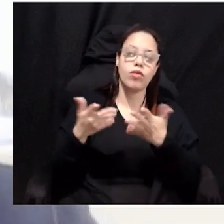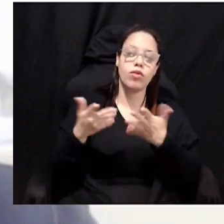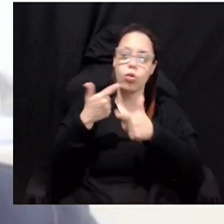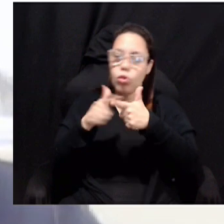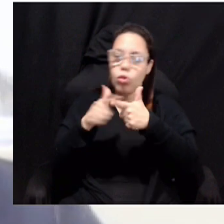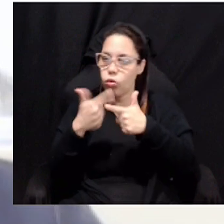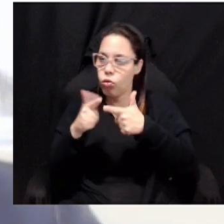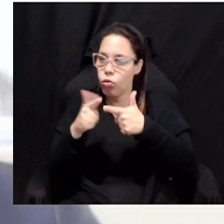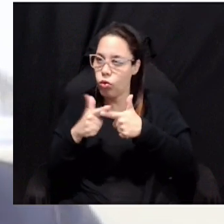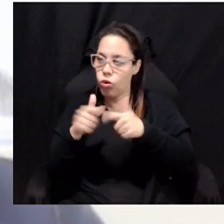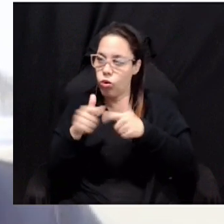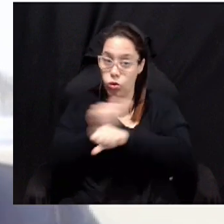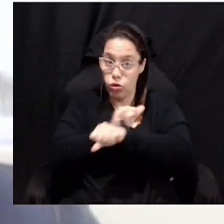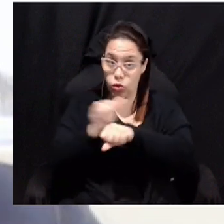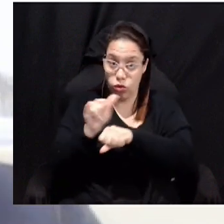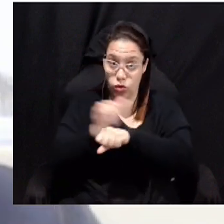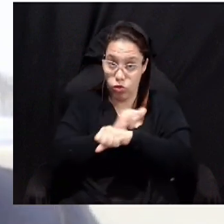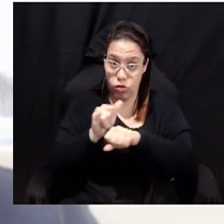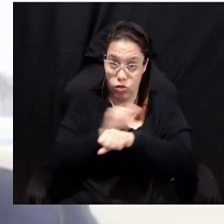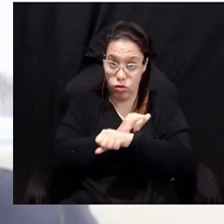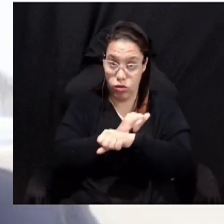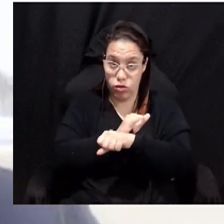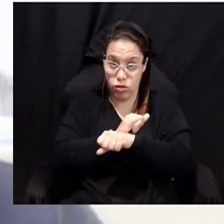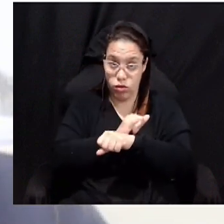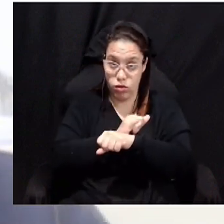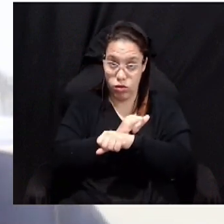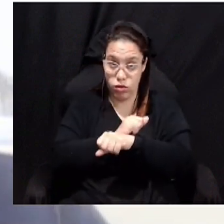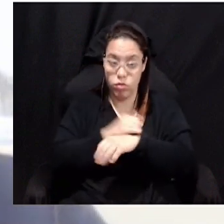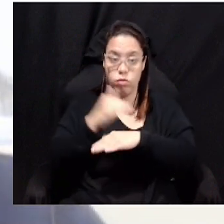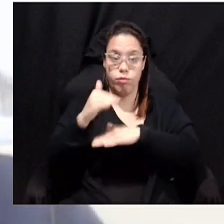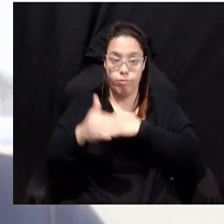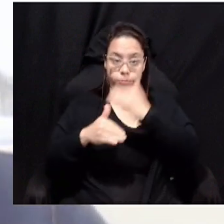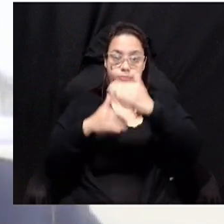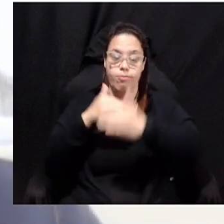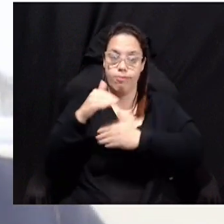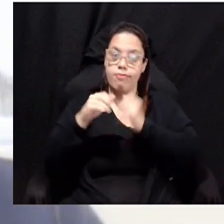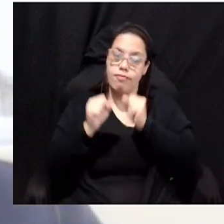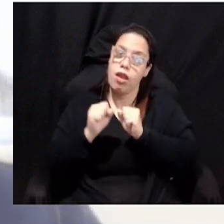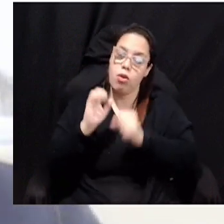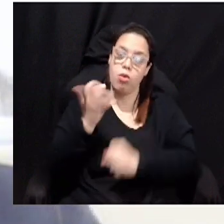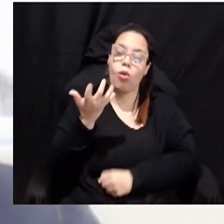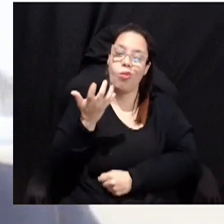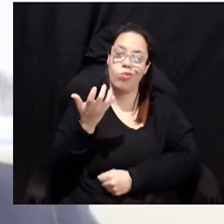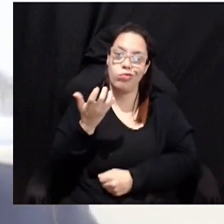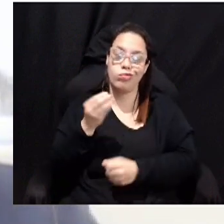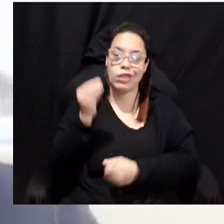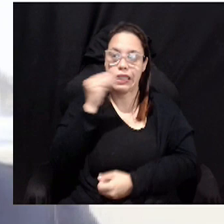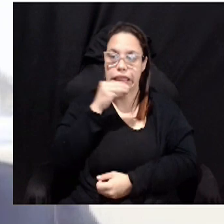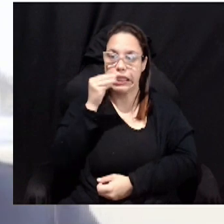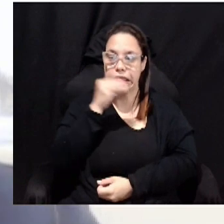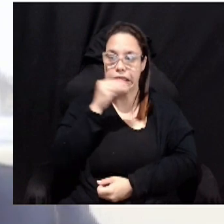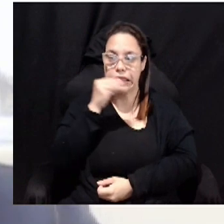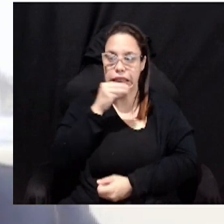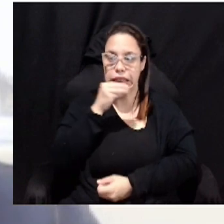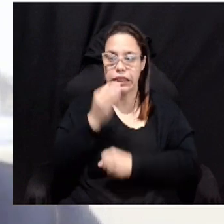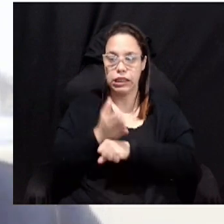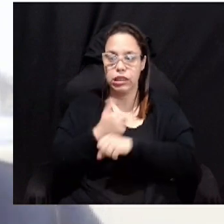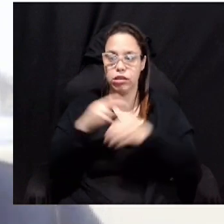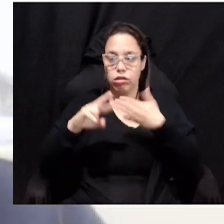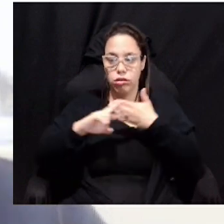equipamentos de tempos em tempos, eles podem causar algumas falhas, antes de ter um impacto